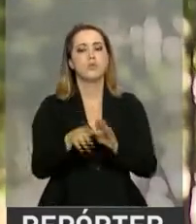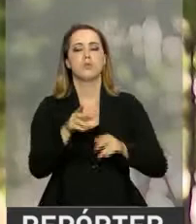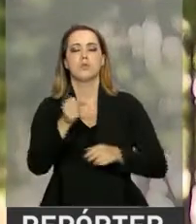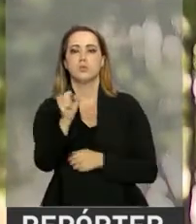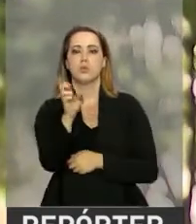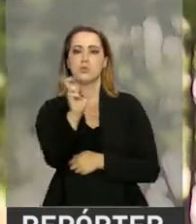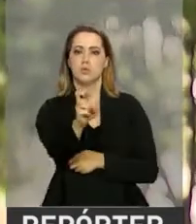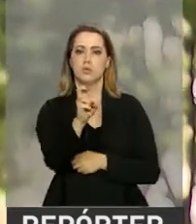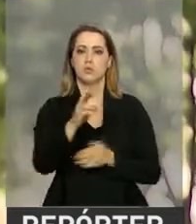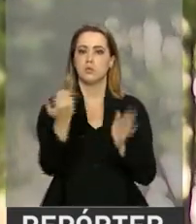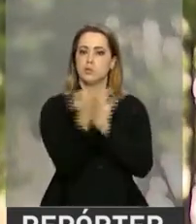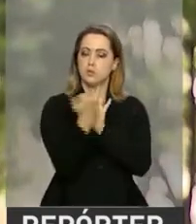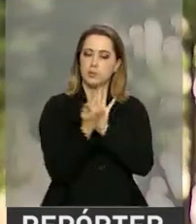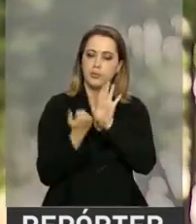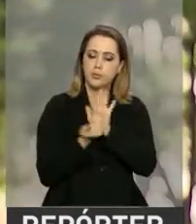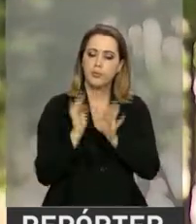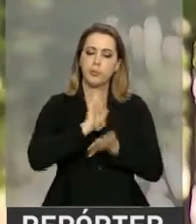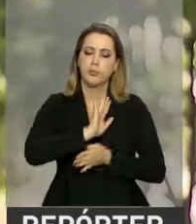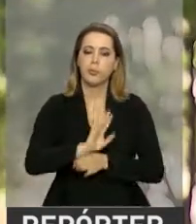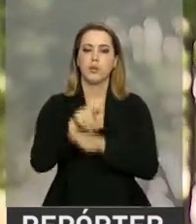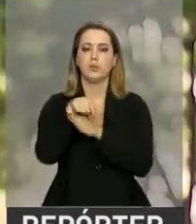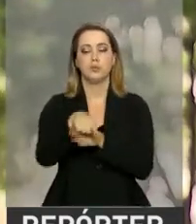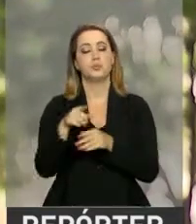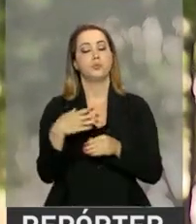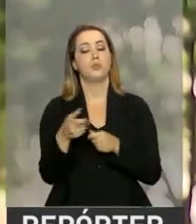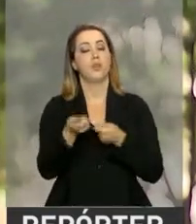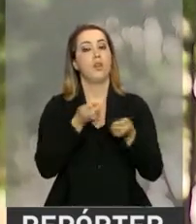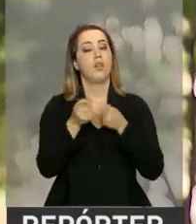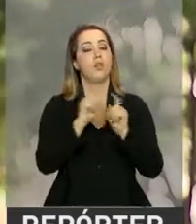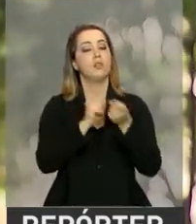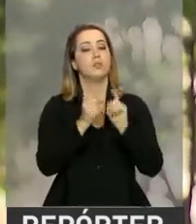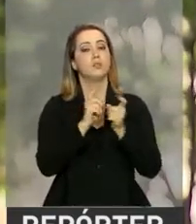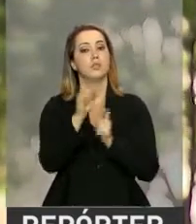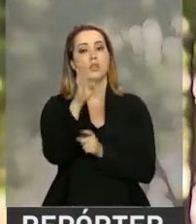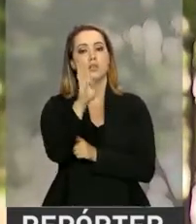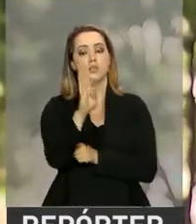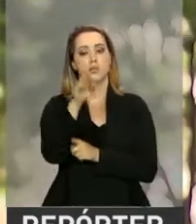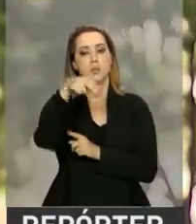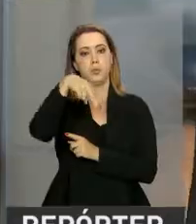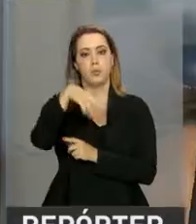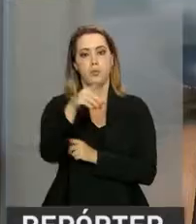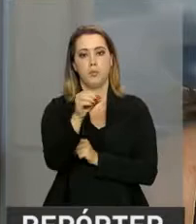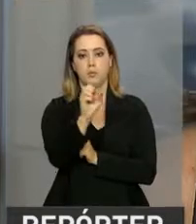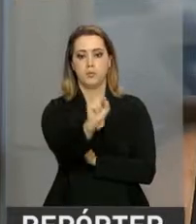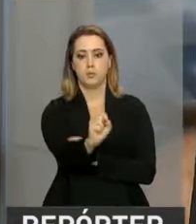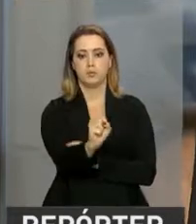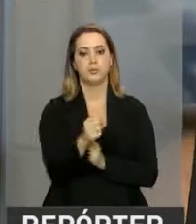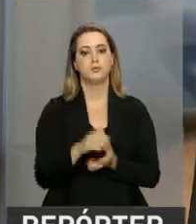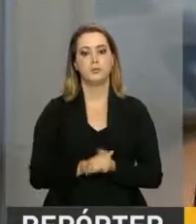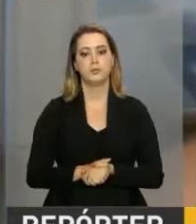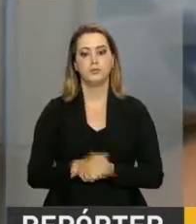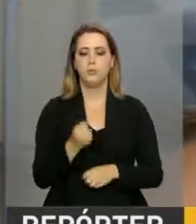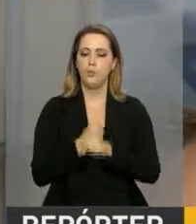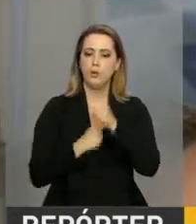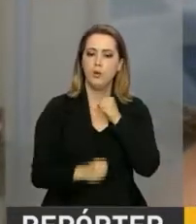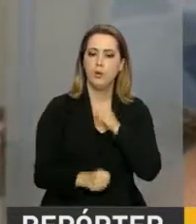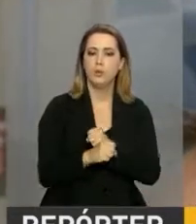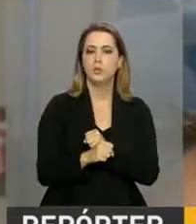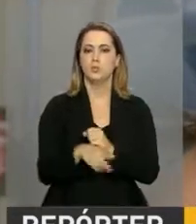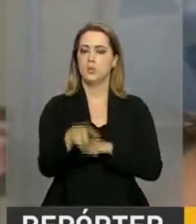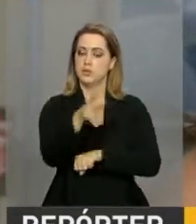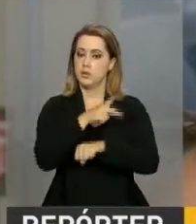administrado pelo banco nacional de desenvolvimento econômico e social o bnds no ano passado a noruega